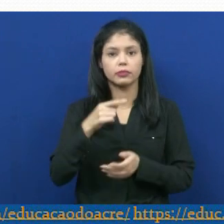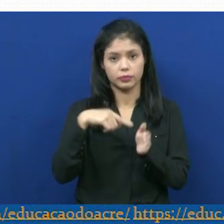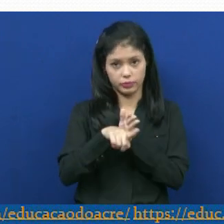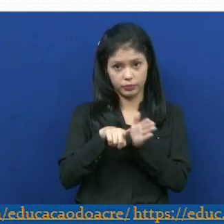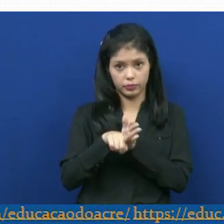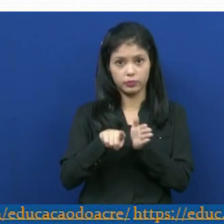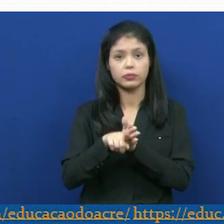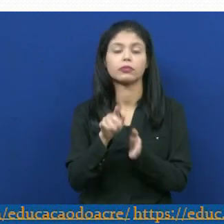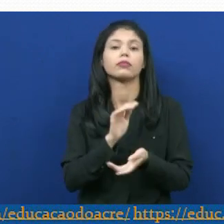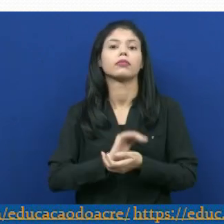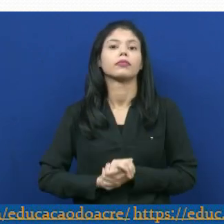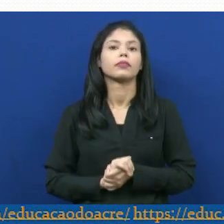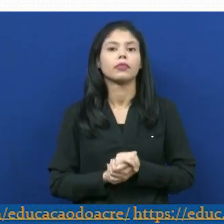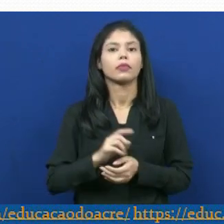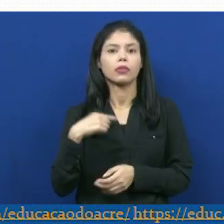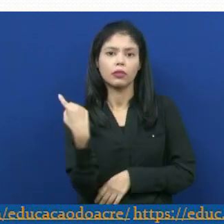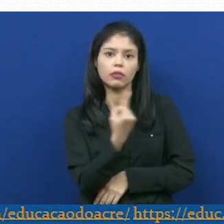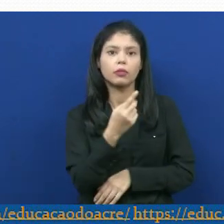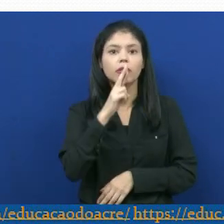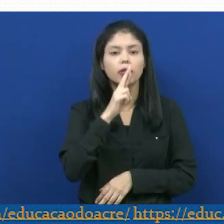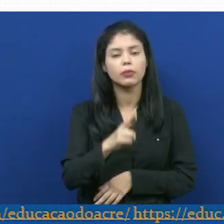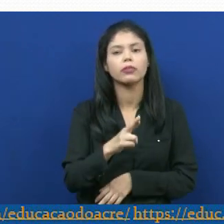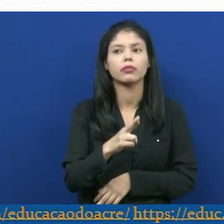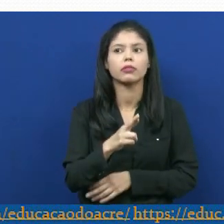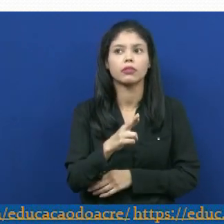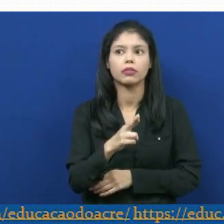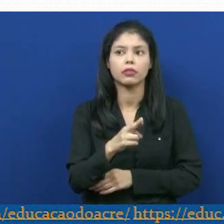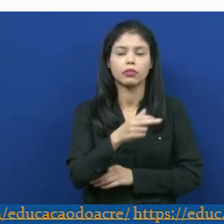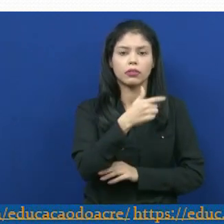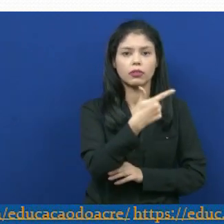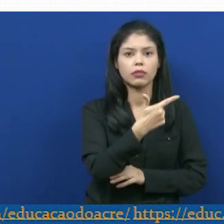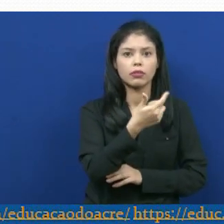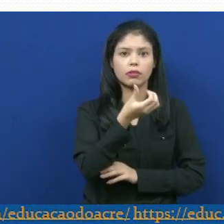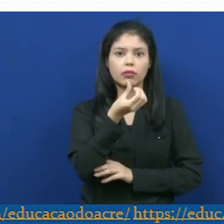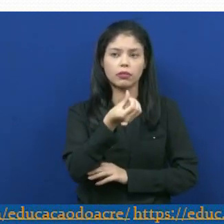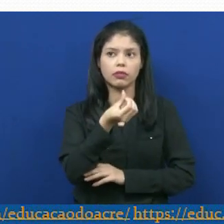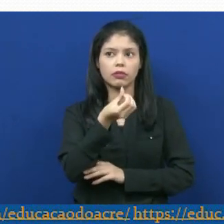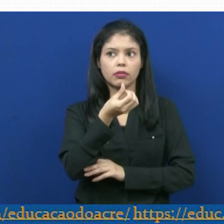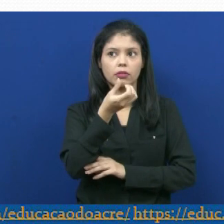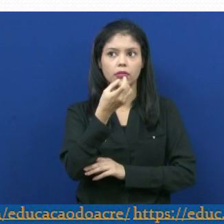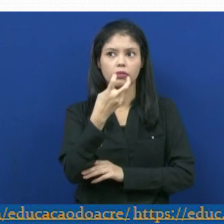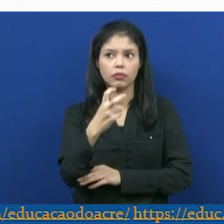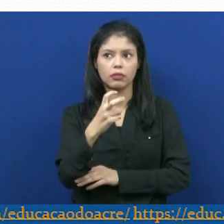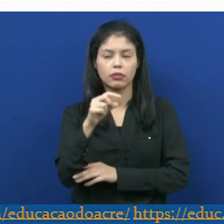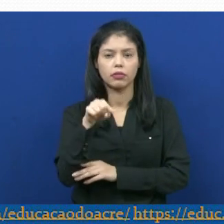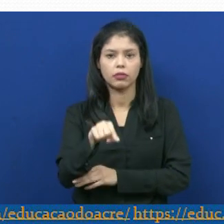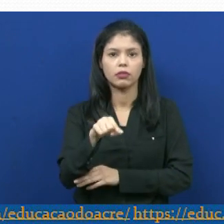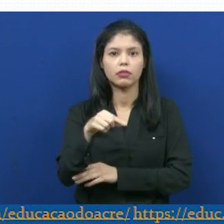questão, esse problema, nós vamos chegar a um resultado de